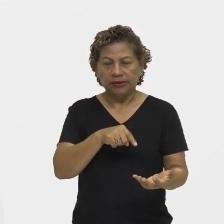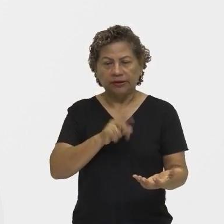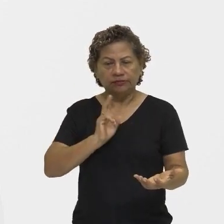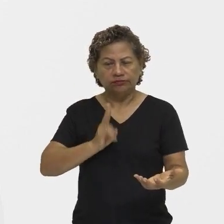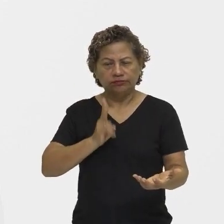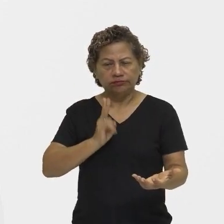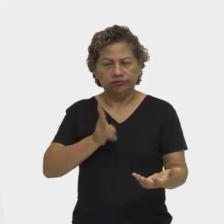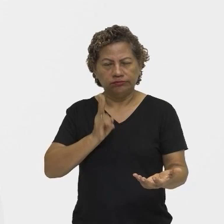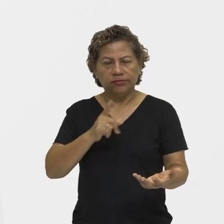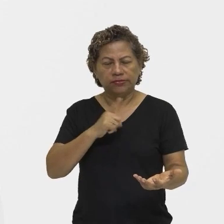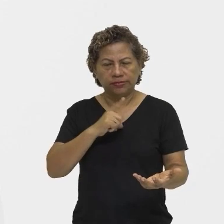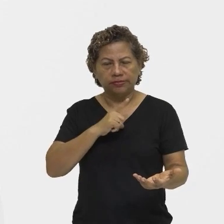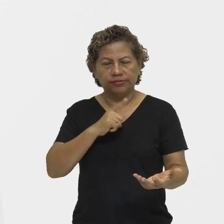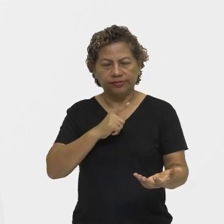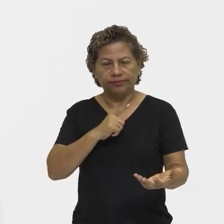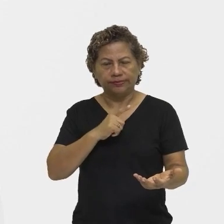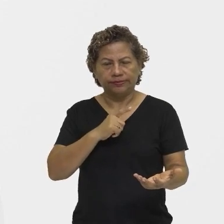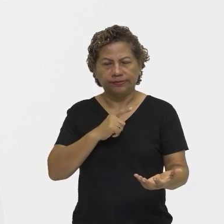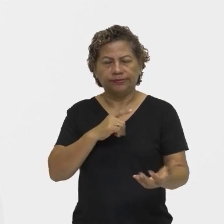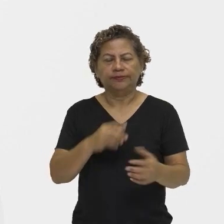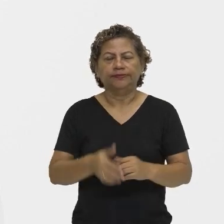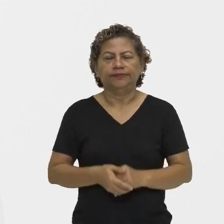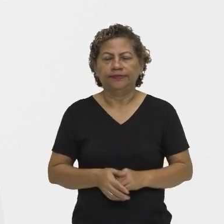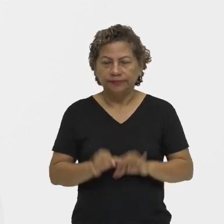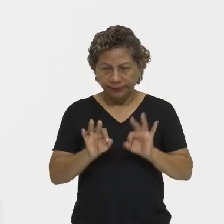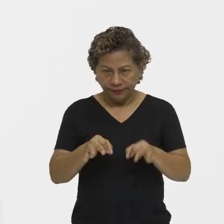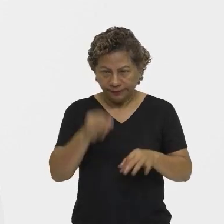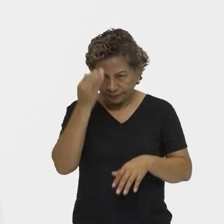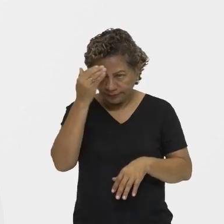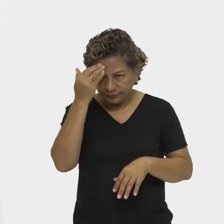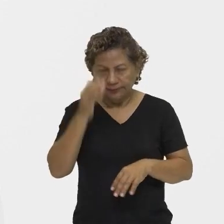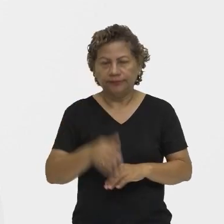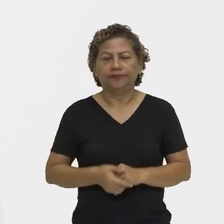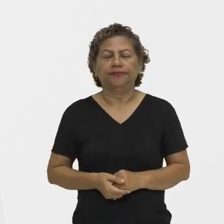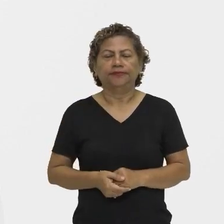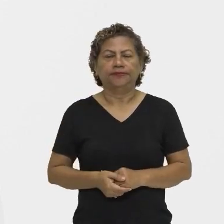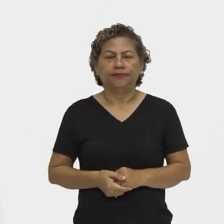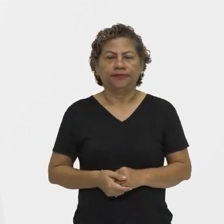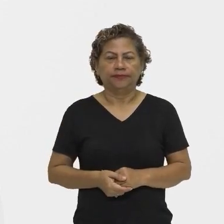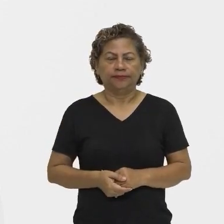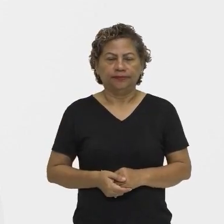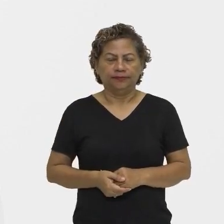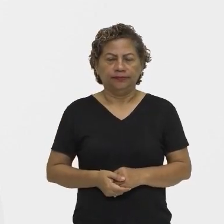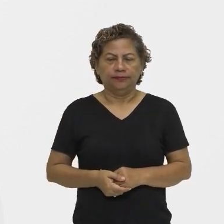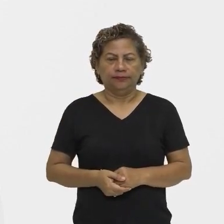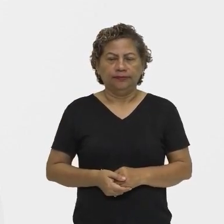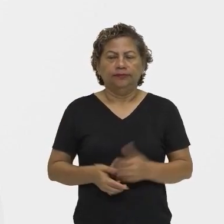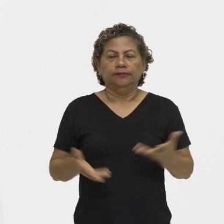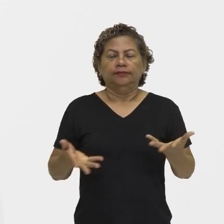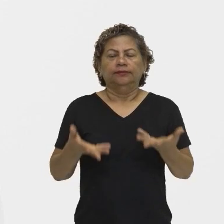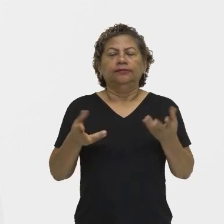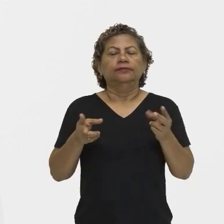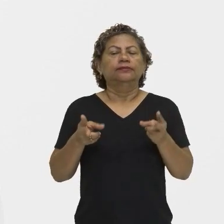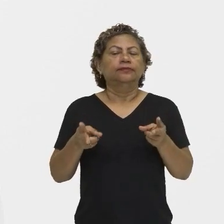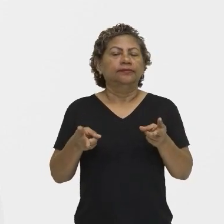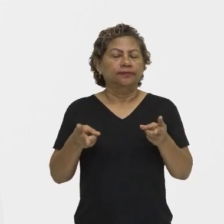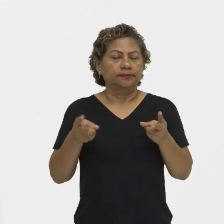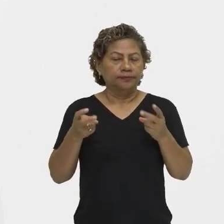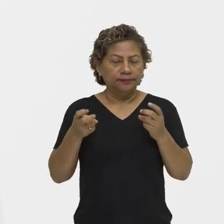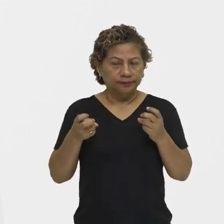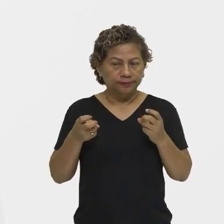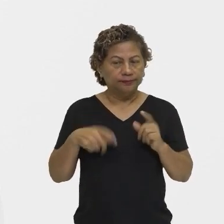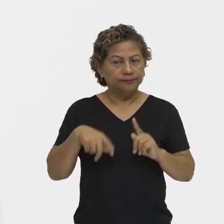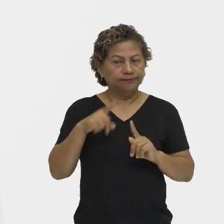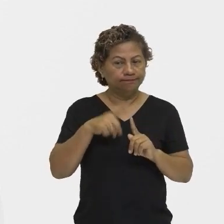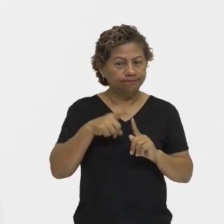chama de conservação da energia. Tá certo, pessoal? Agora vamos dar uma olhada nas formas,